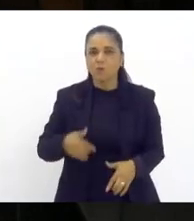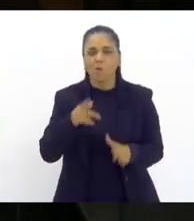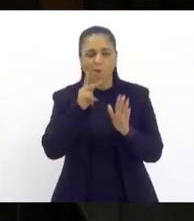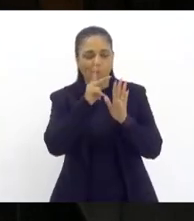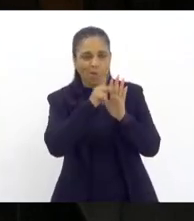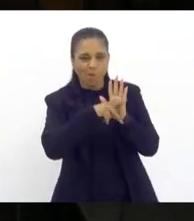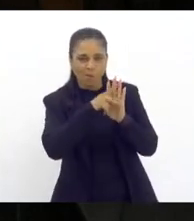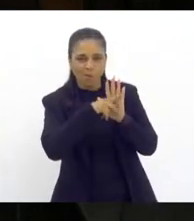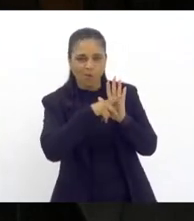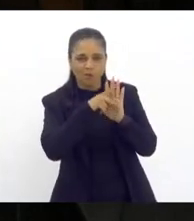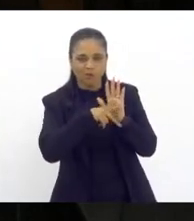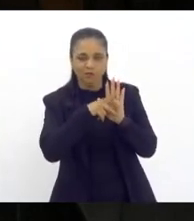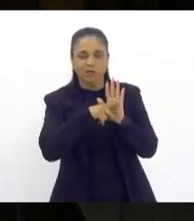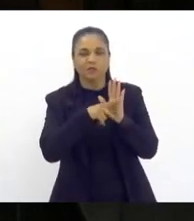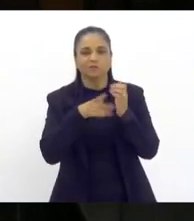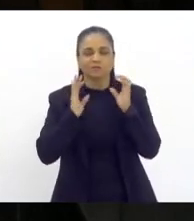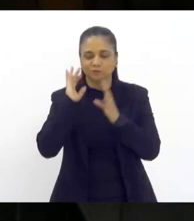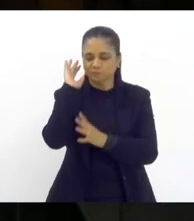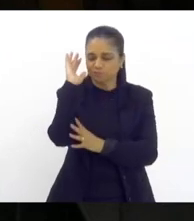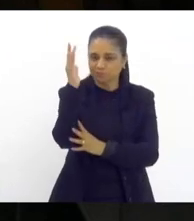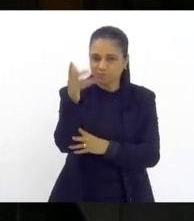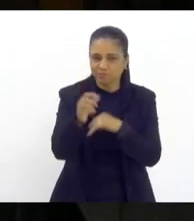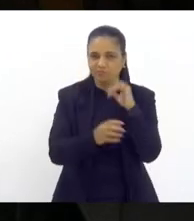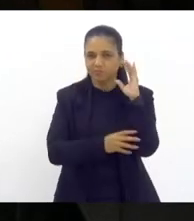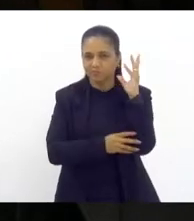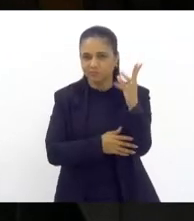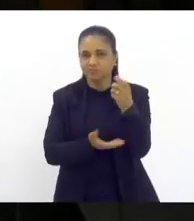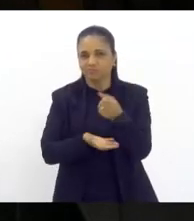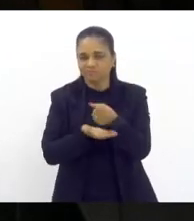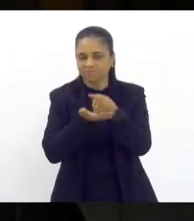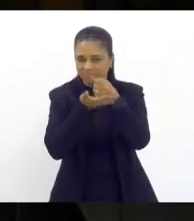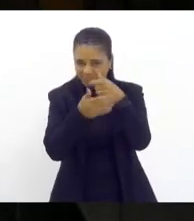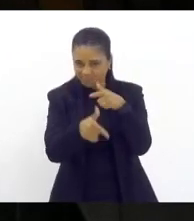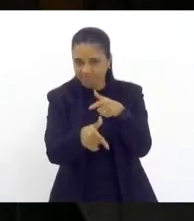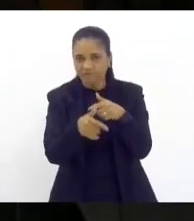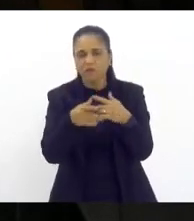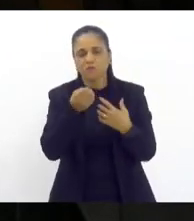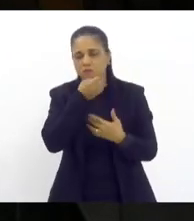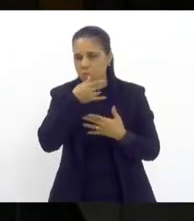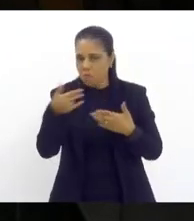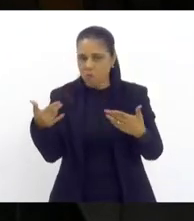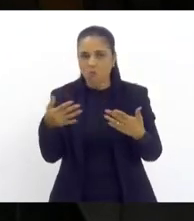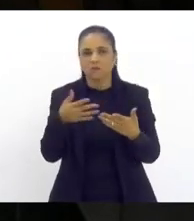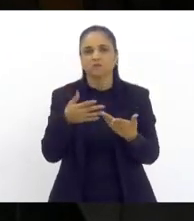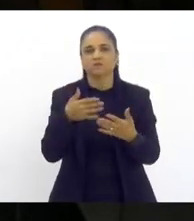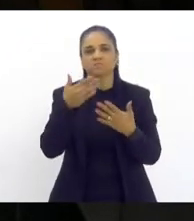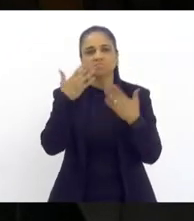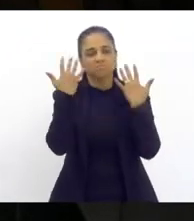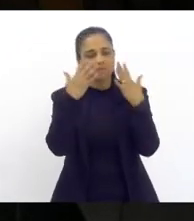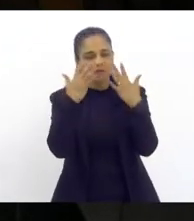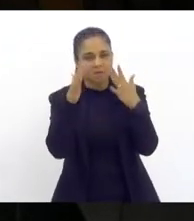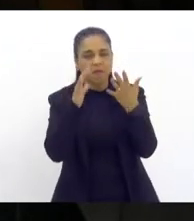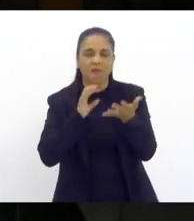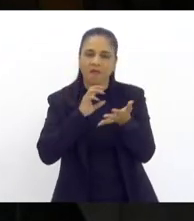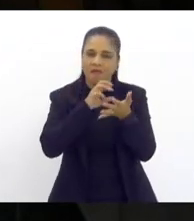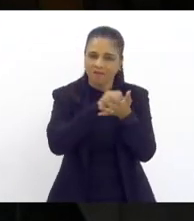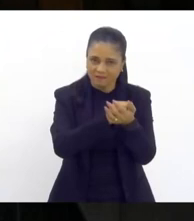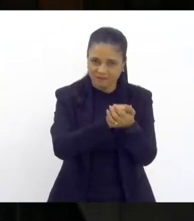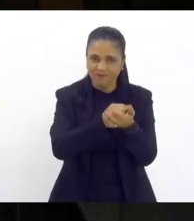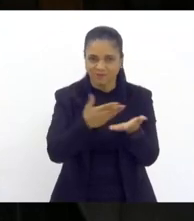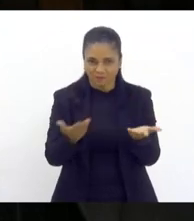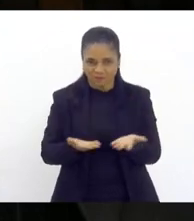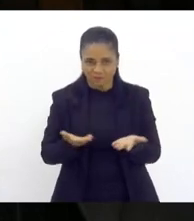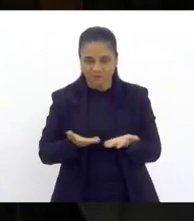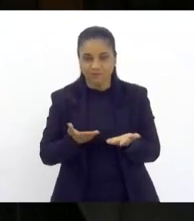de sustentabilidade, enfim, poderia citar inúmeras coisas boas aí que você tem feito, e está aqui meu parabéns registrado. E também falar que